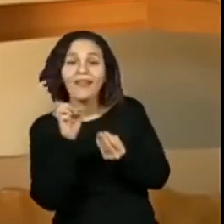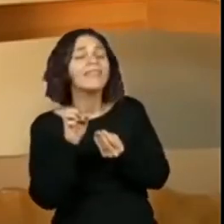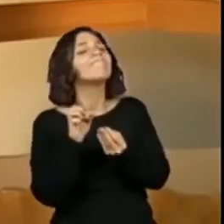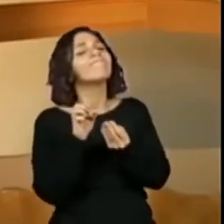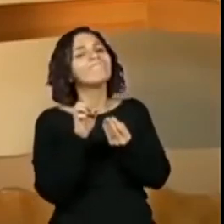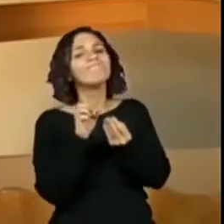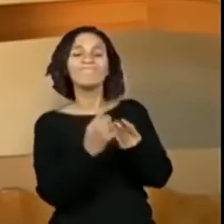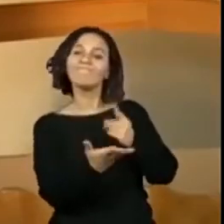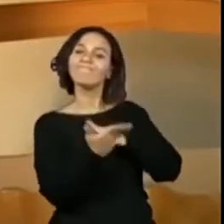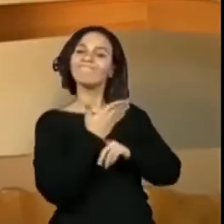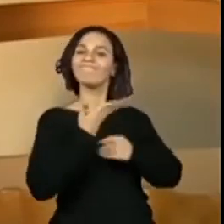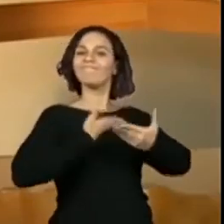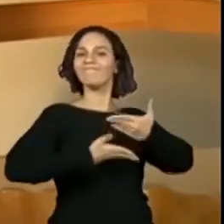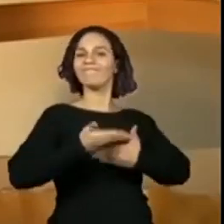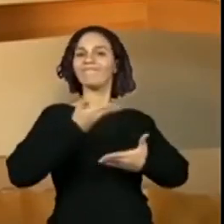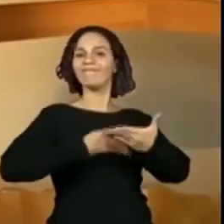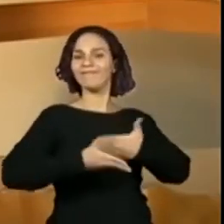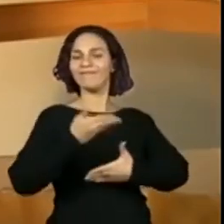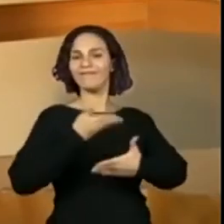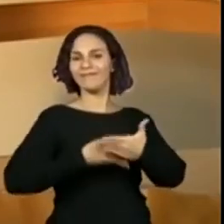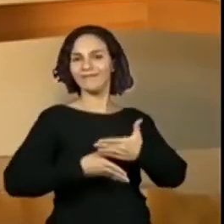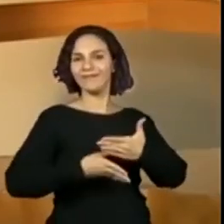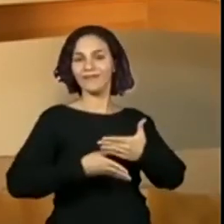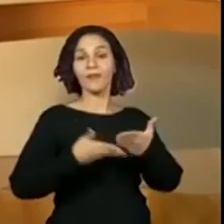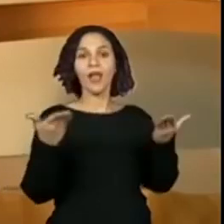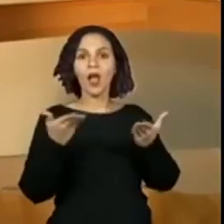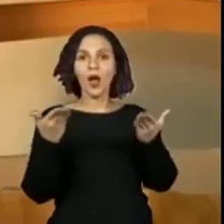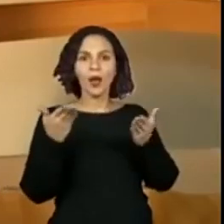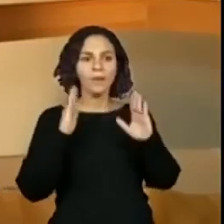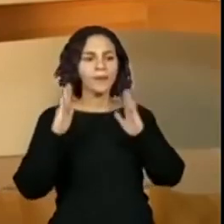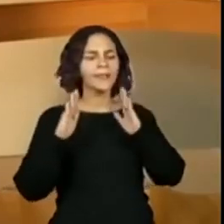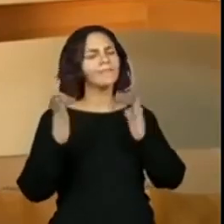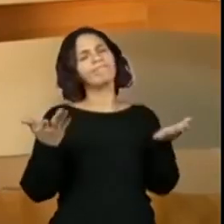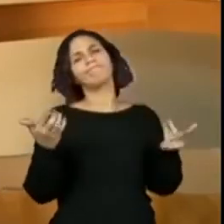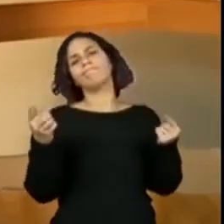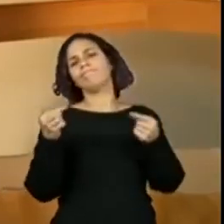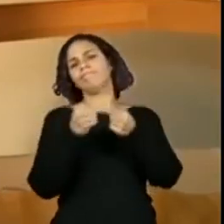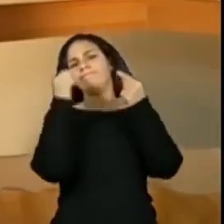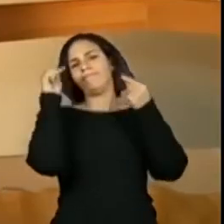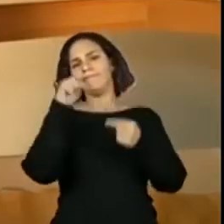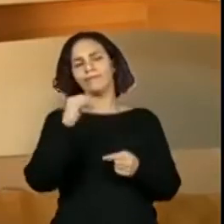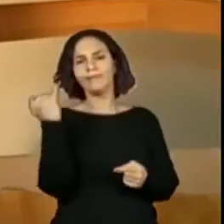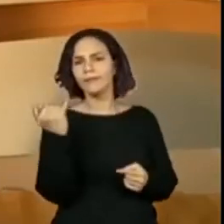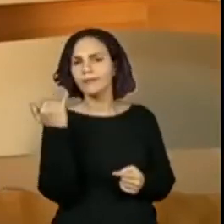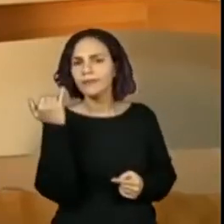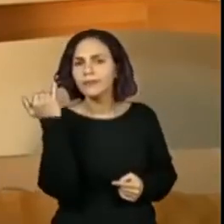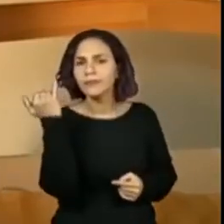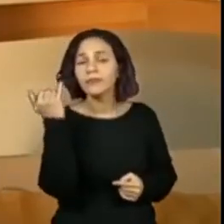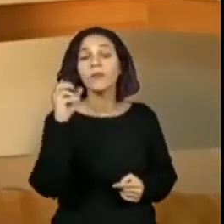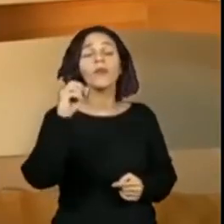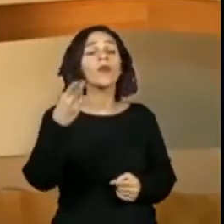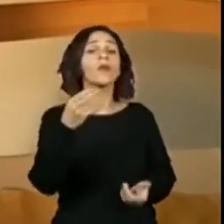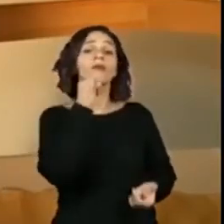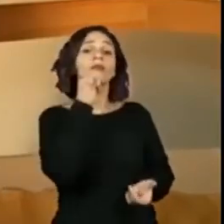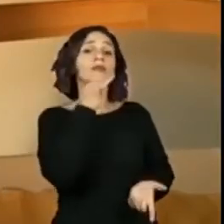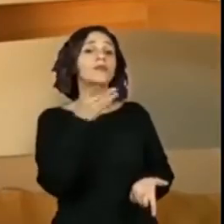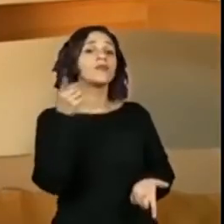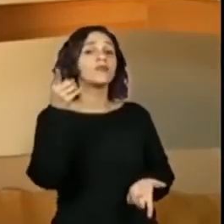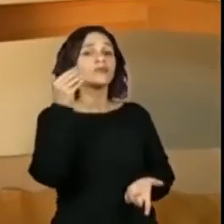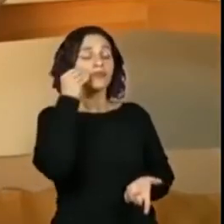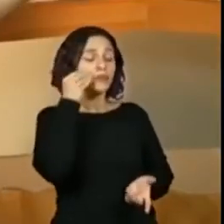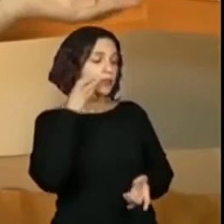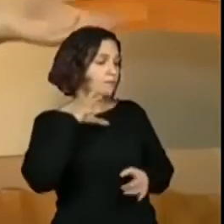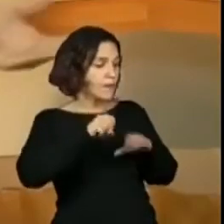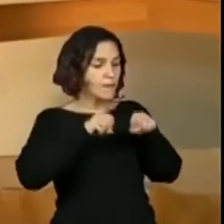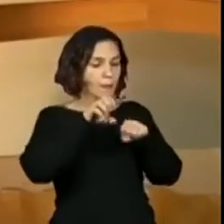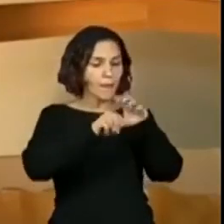para ter uma interação. E agora, mais do que nunca. Ou mesmo, diante de uma atividade, na busca